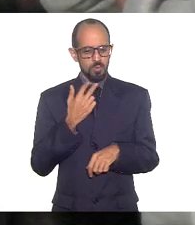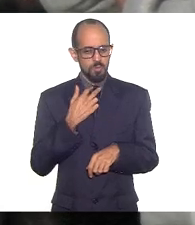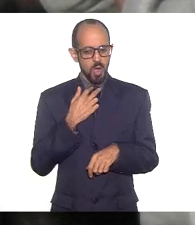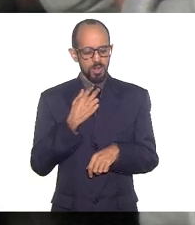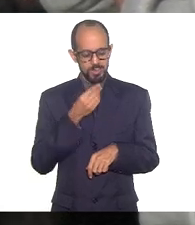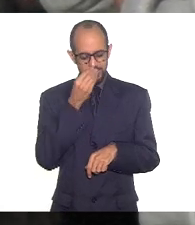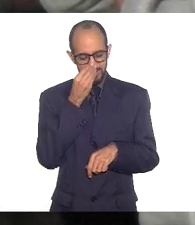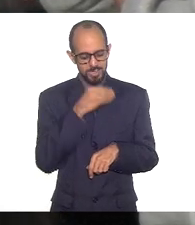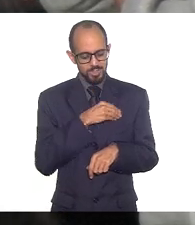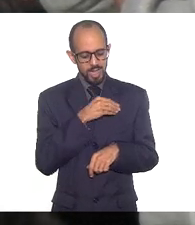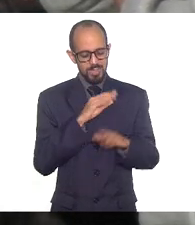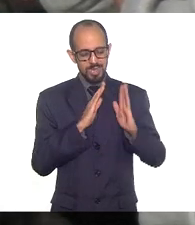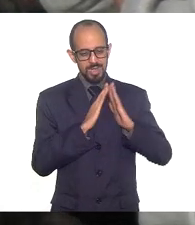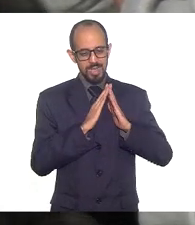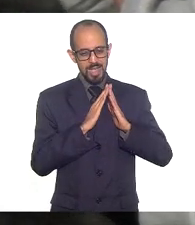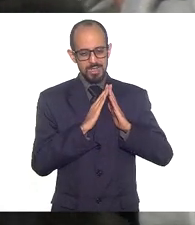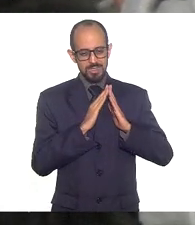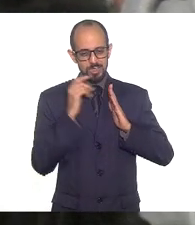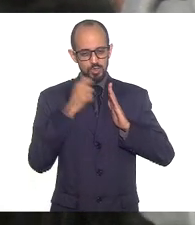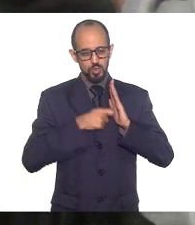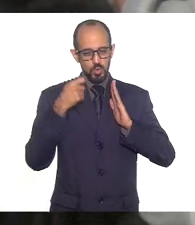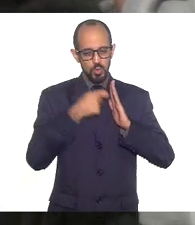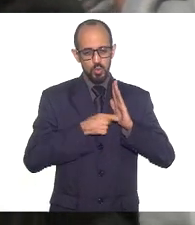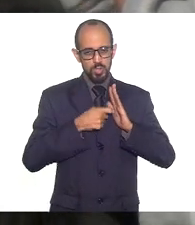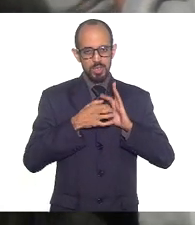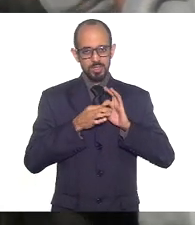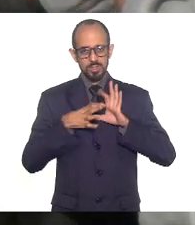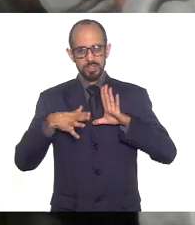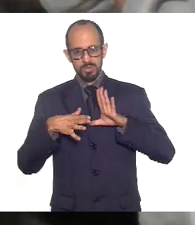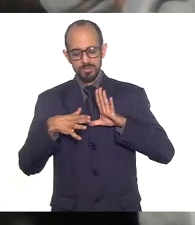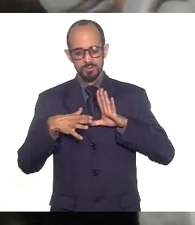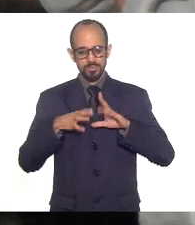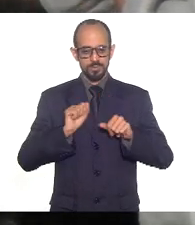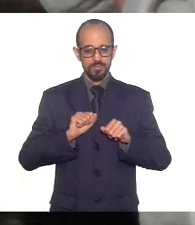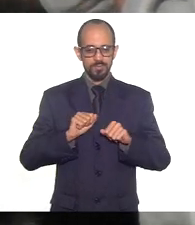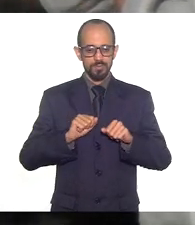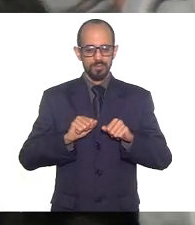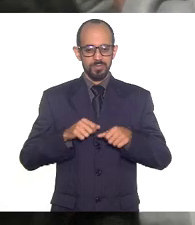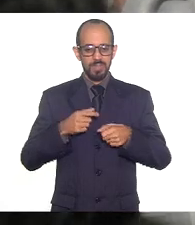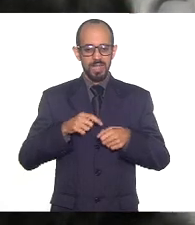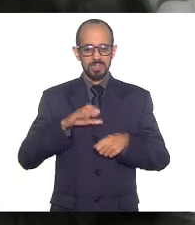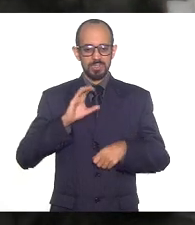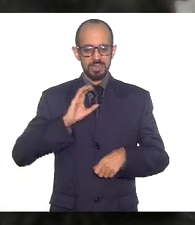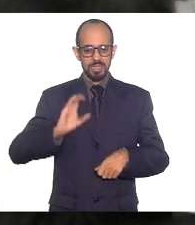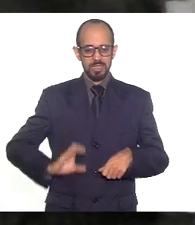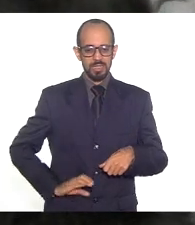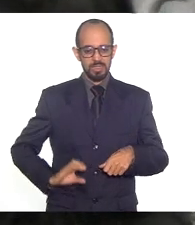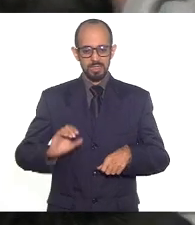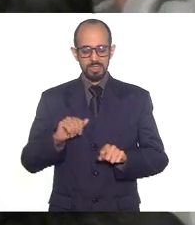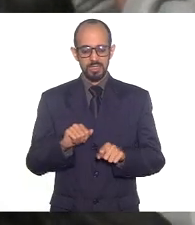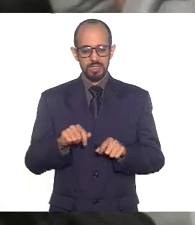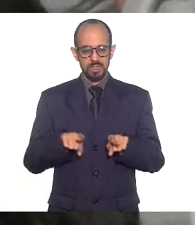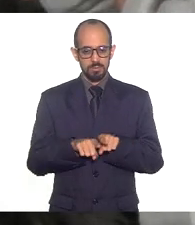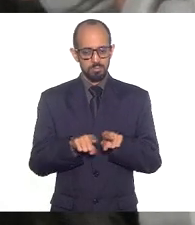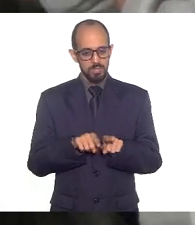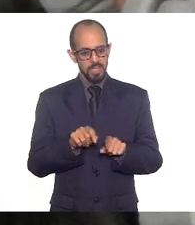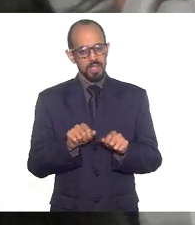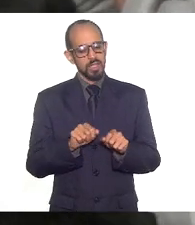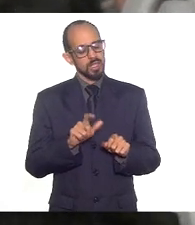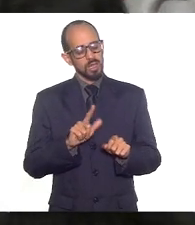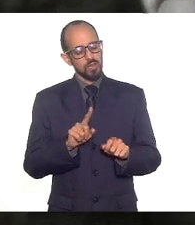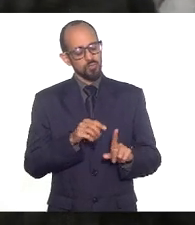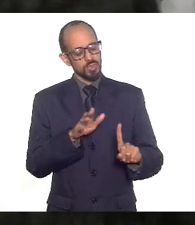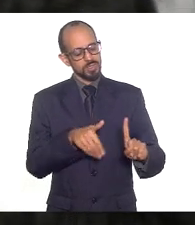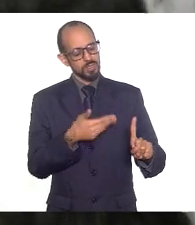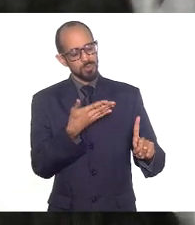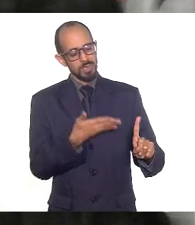casa que é uma casa de luta uma casa da Democracia Uma Casa da Cidadania sem fazer a homenagem que te